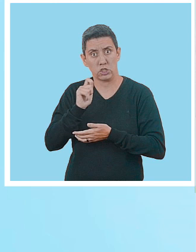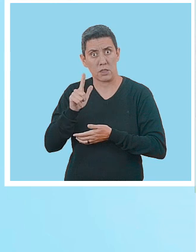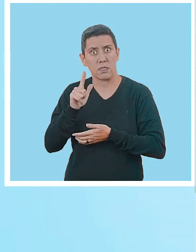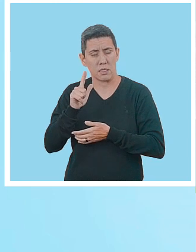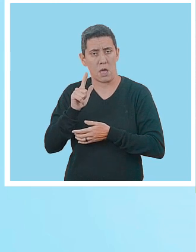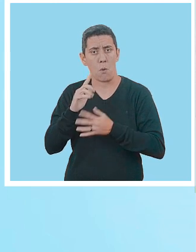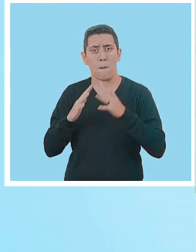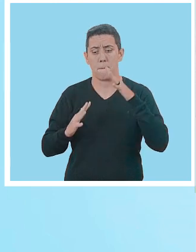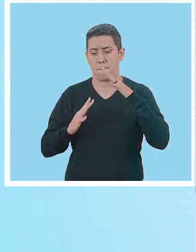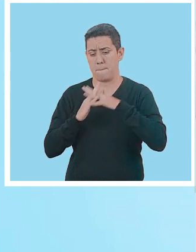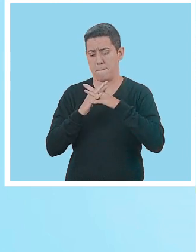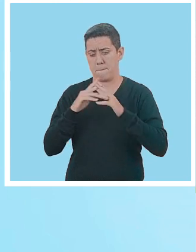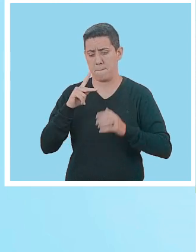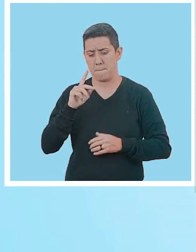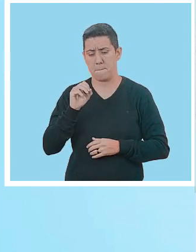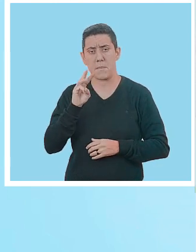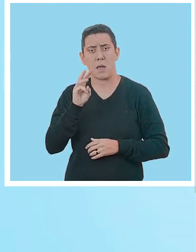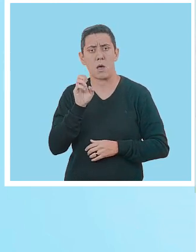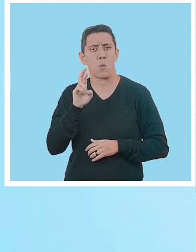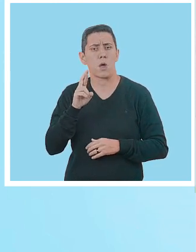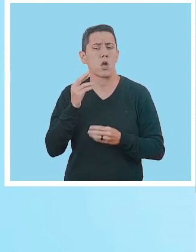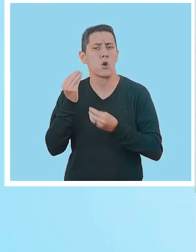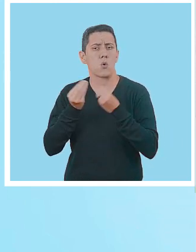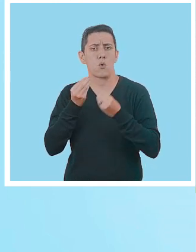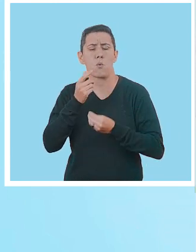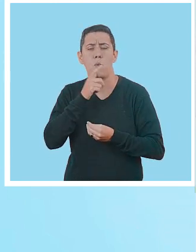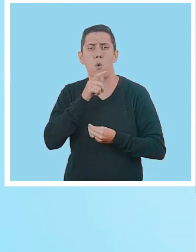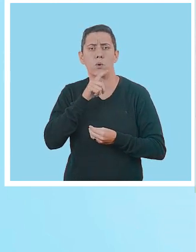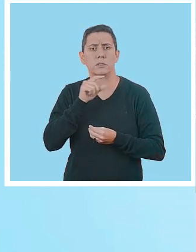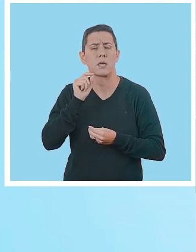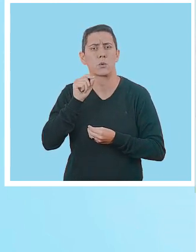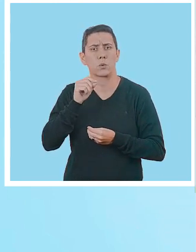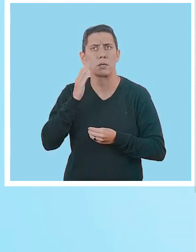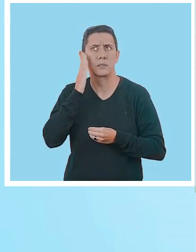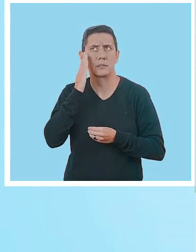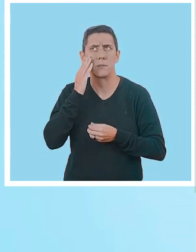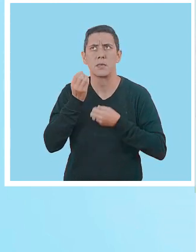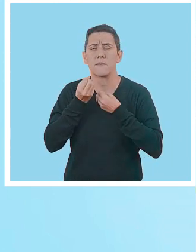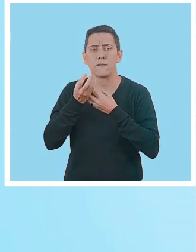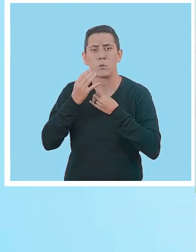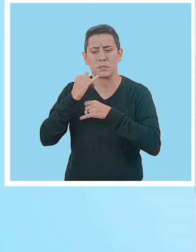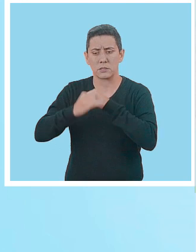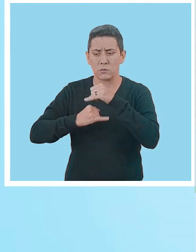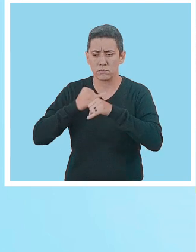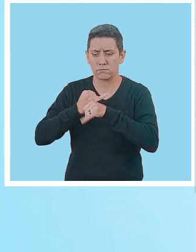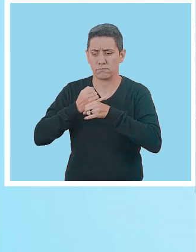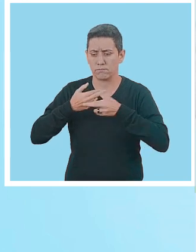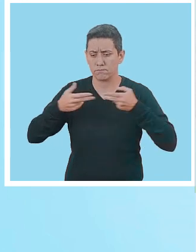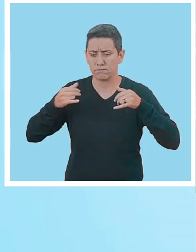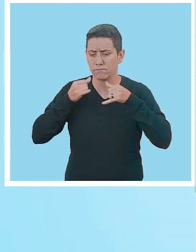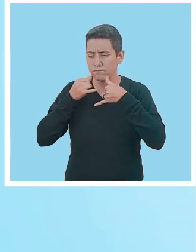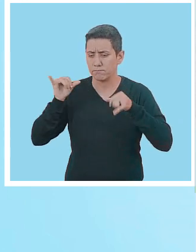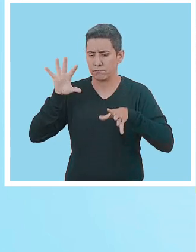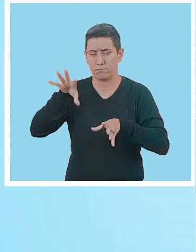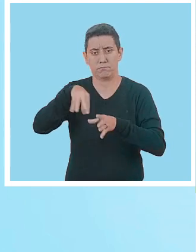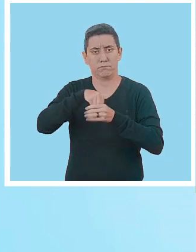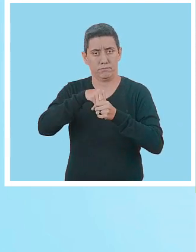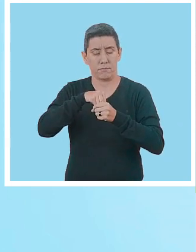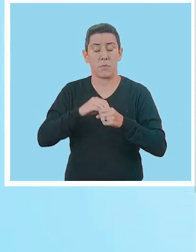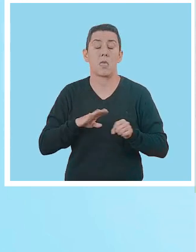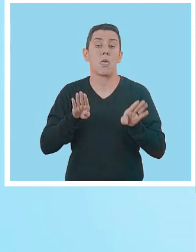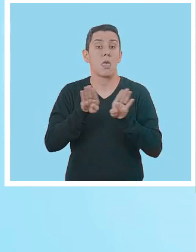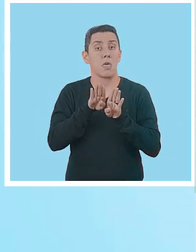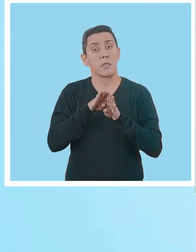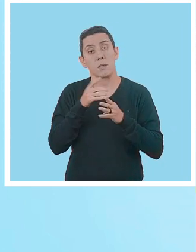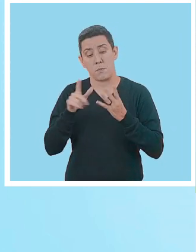unidade de negócio focada em soluções na digitalização da energia e a partir de cloud